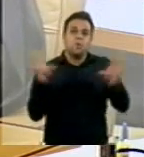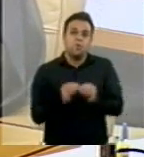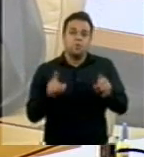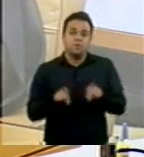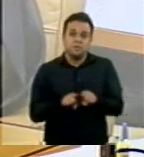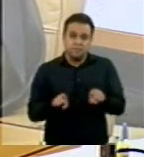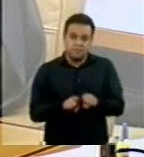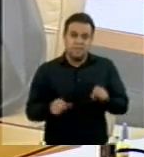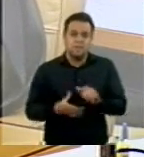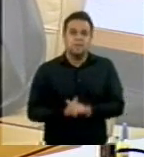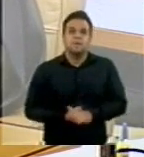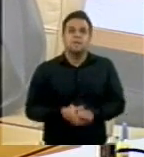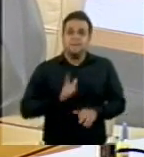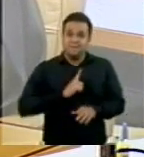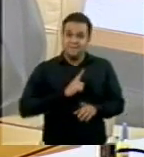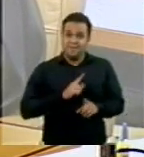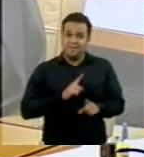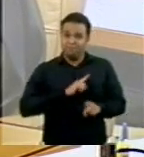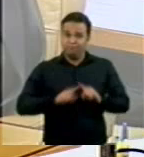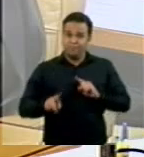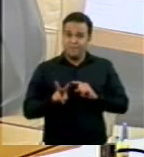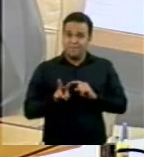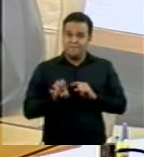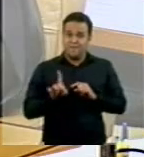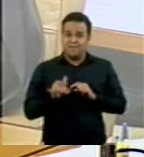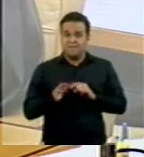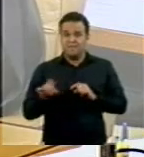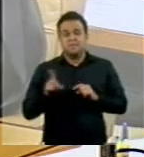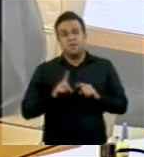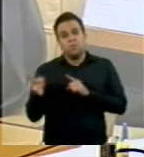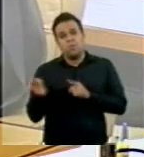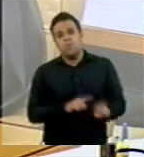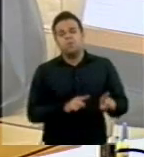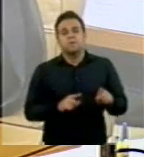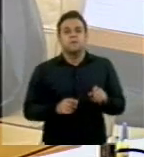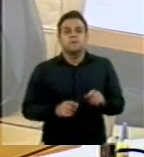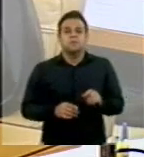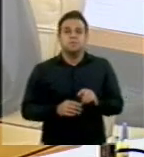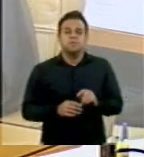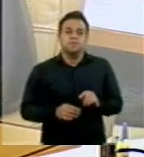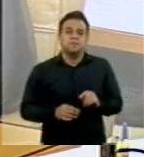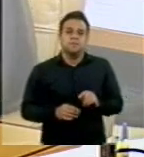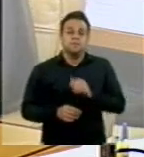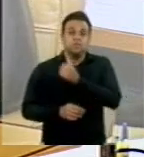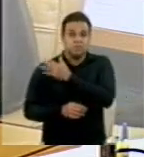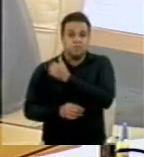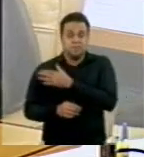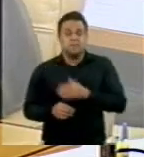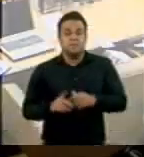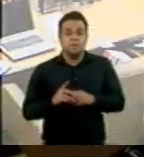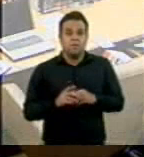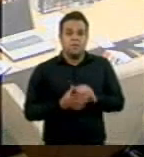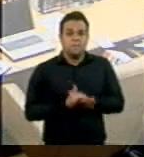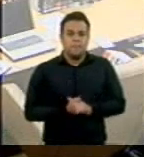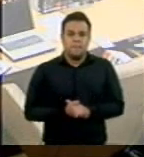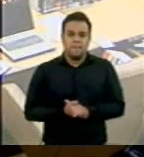também aqui há uma vedação à discriminação, direta ou indireta, que venha manifestada,